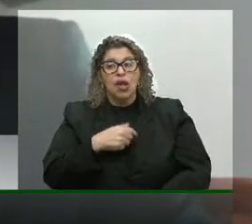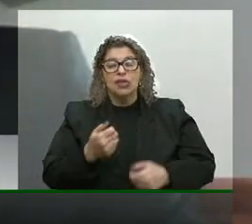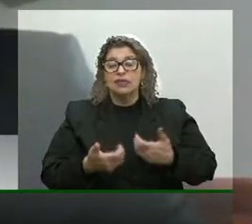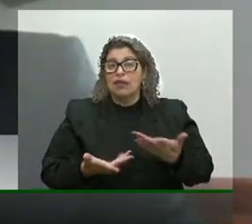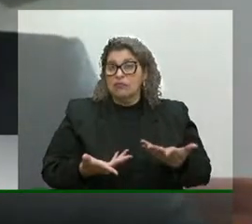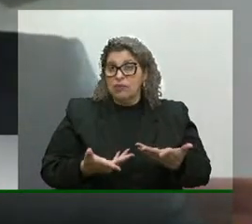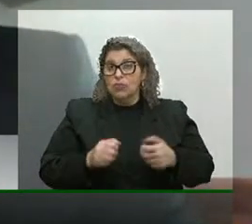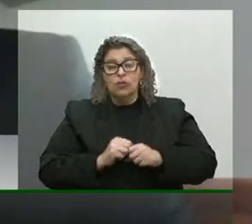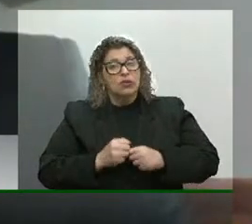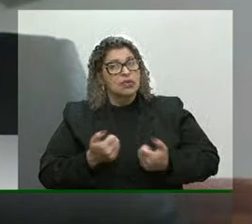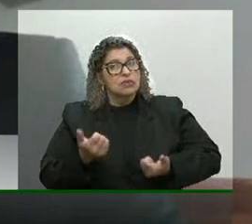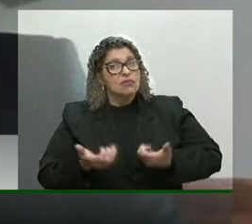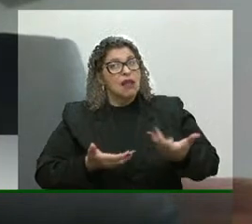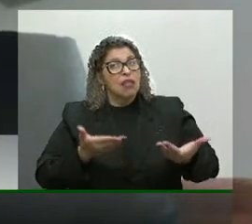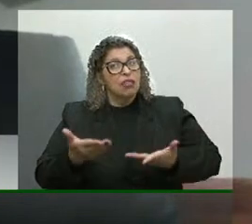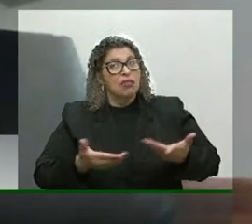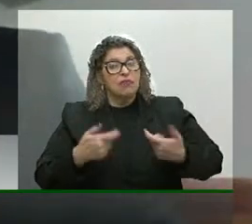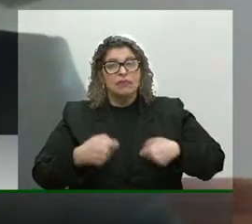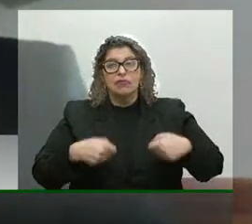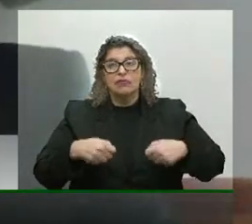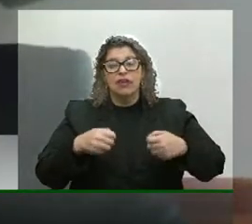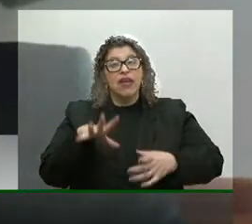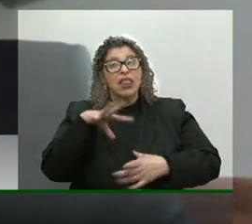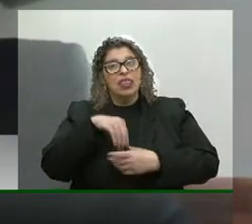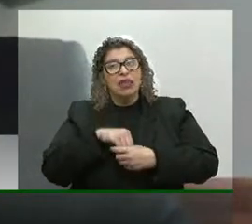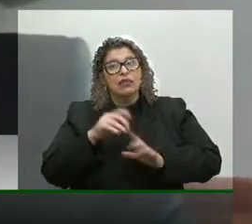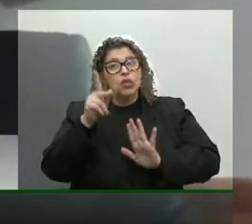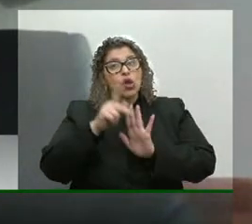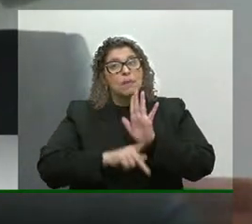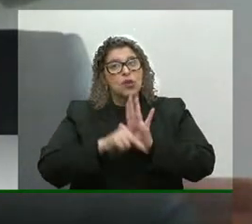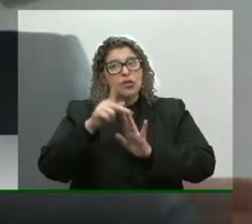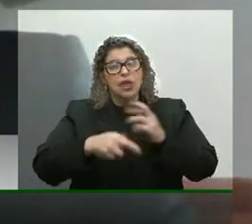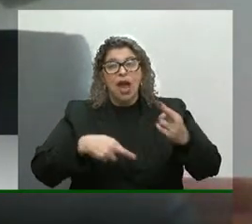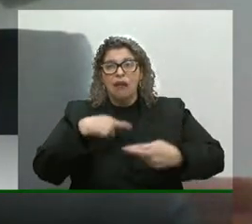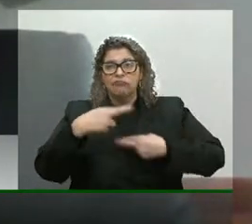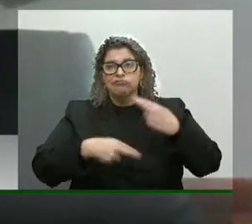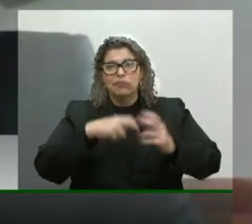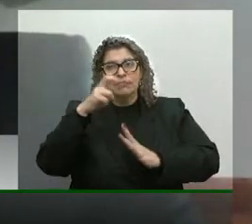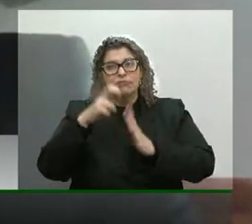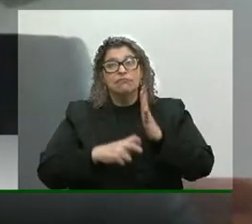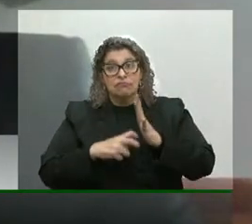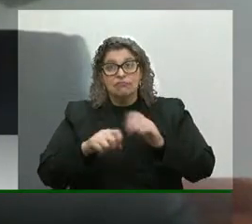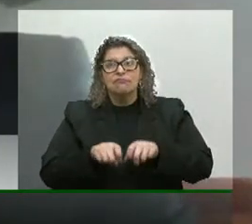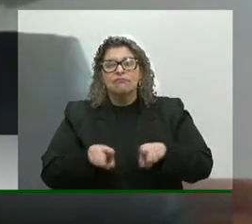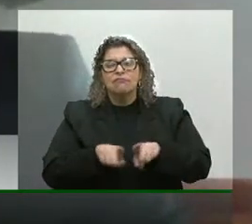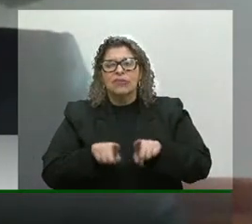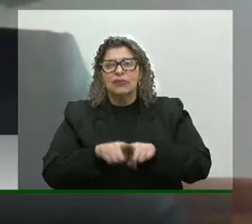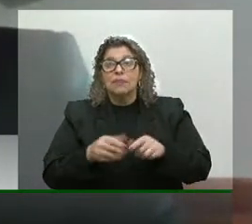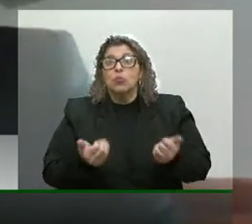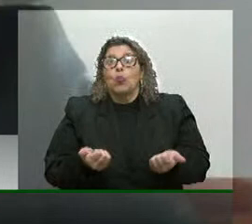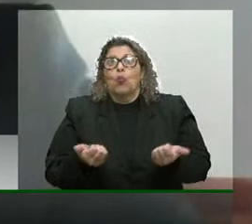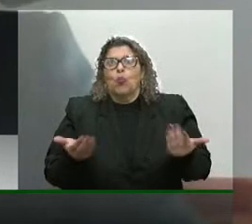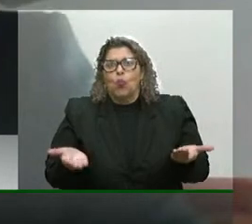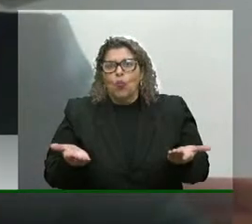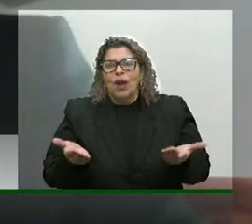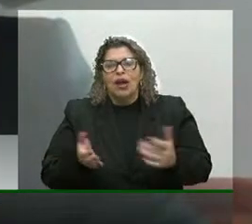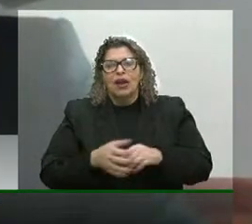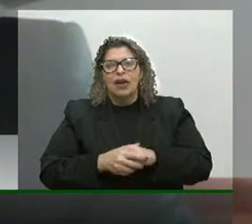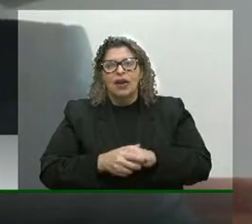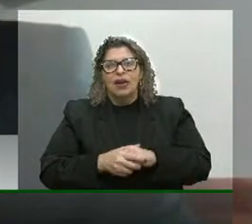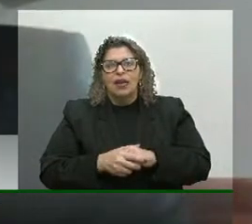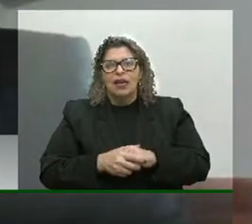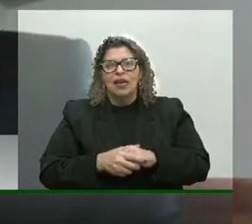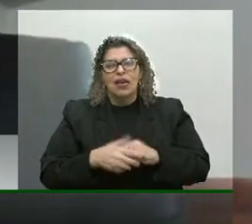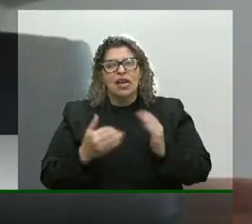tratando, o que realmente estava nesse projeto, chamado reforma tributária, era nada mais, nada menos do que